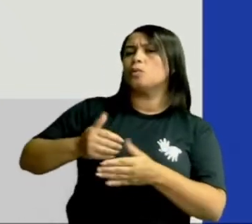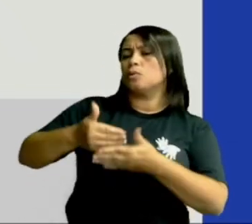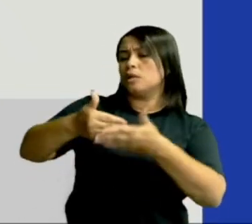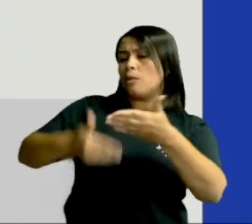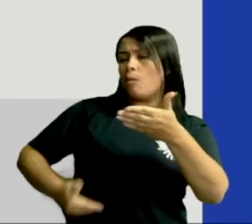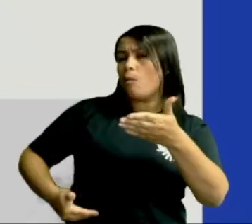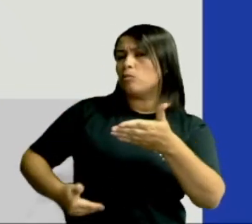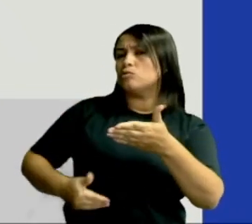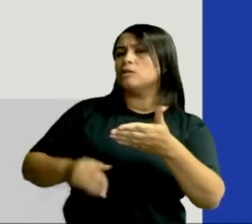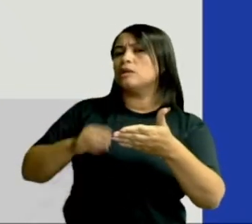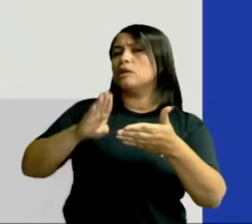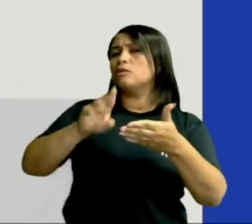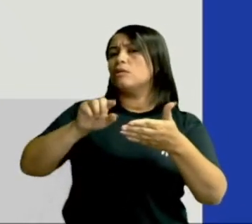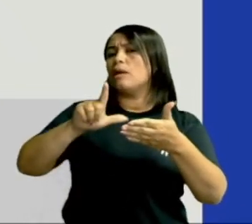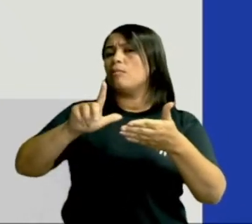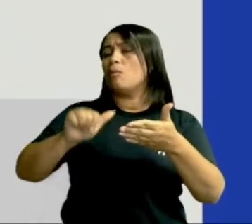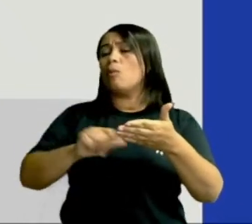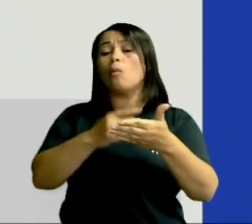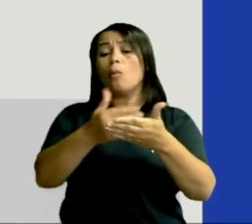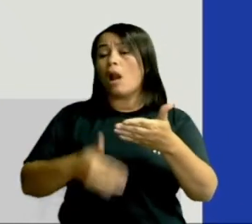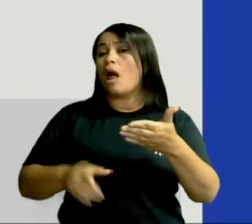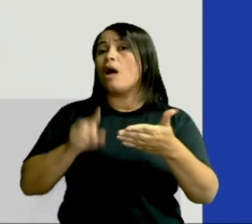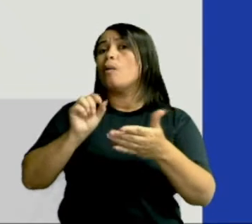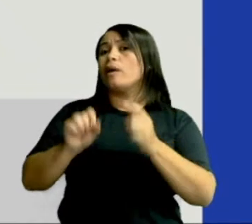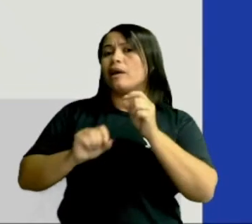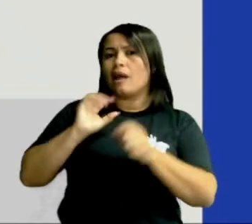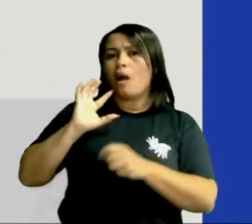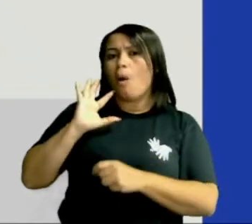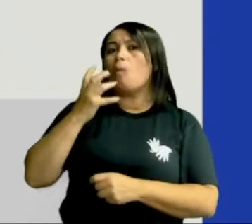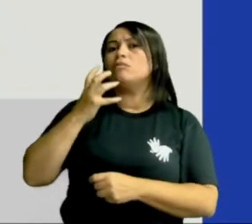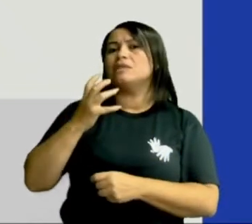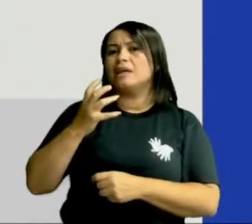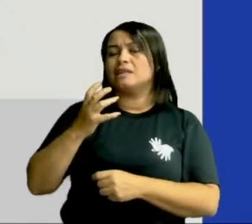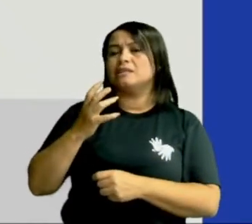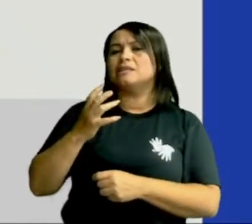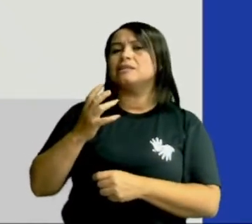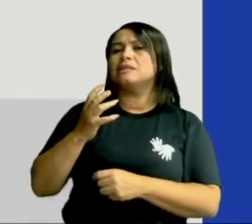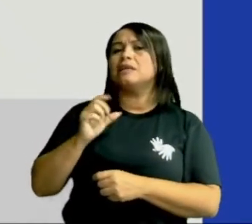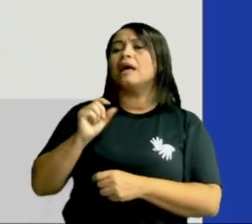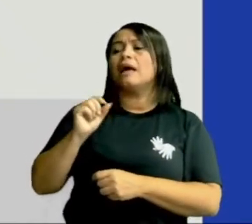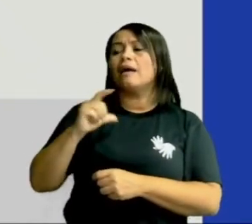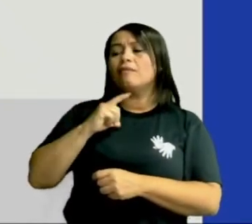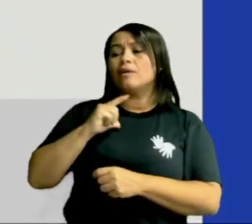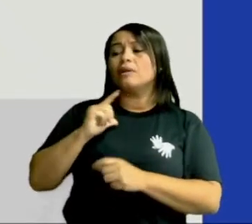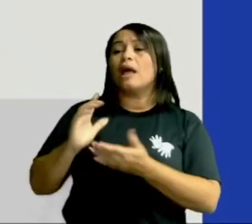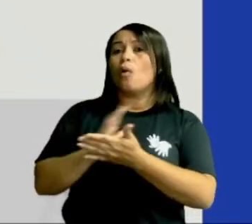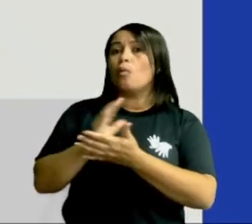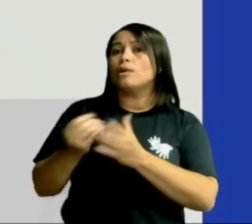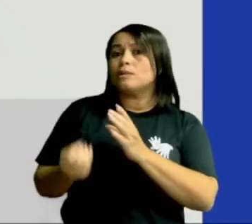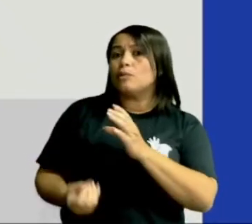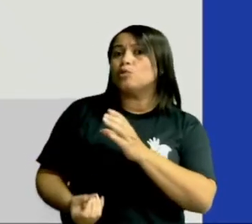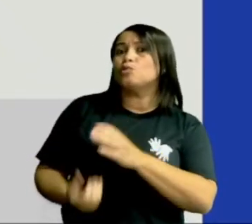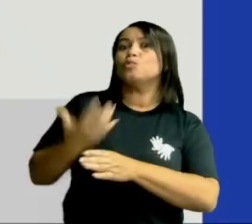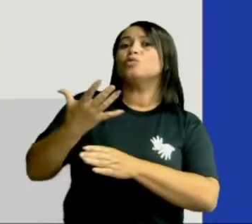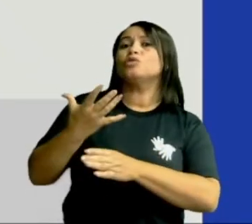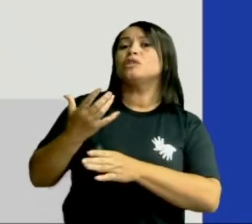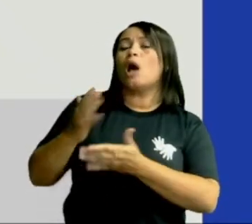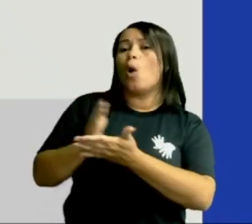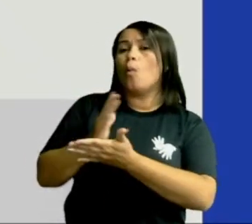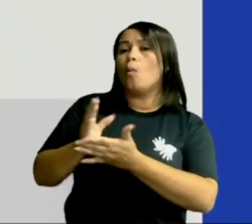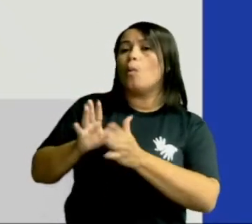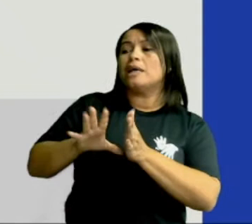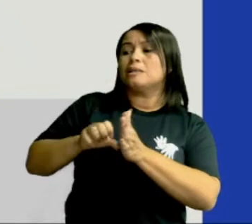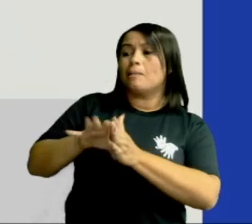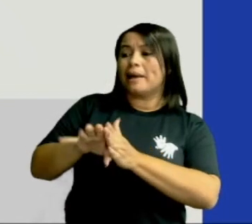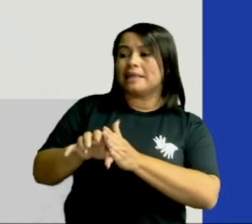bula, você estimula com que surjam bactérias resistentes